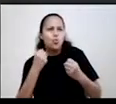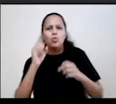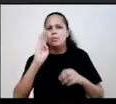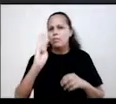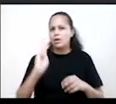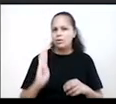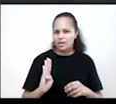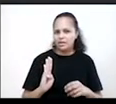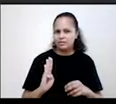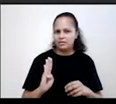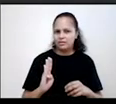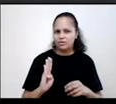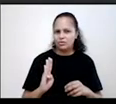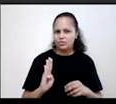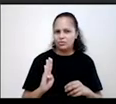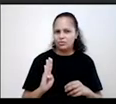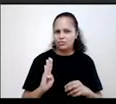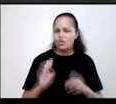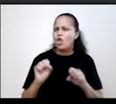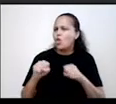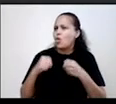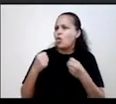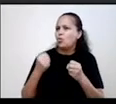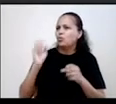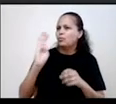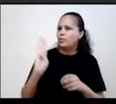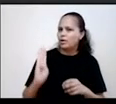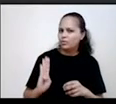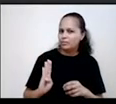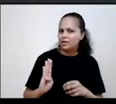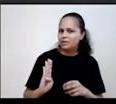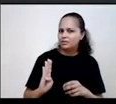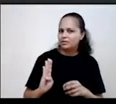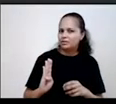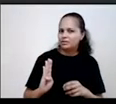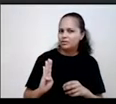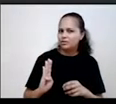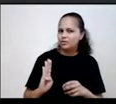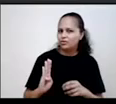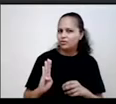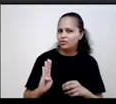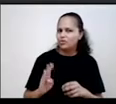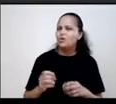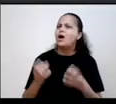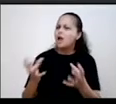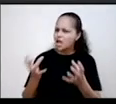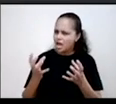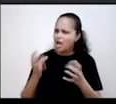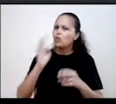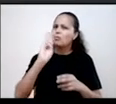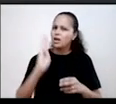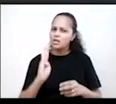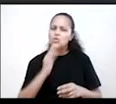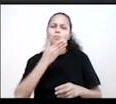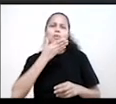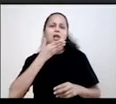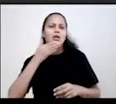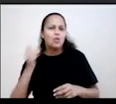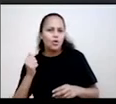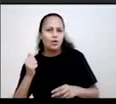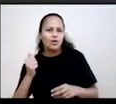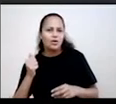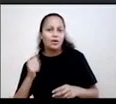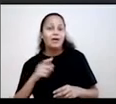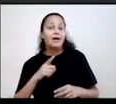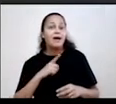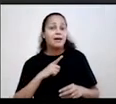no primeiro caso, era luto de lutar, eu luto pelo Brasil, né? Sou nacionalista, eu quero um Brasil melhor. E luto pelo Brasil,